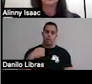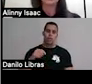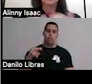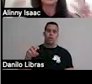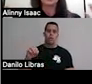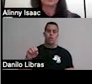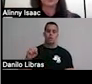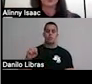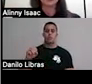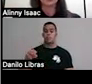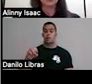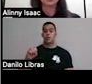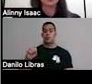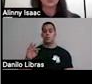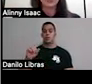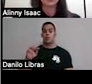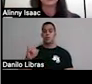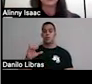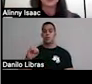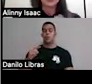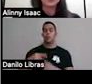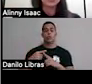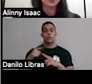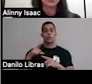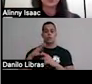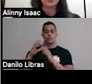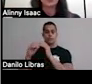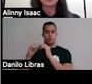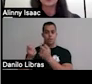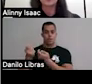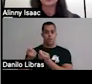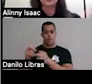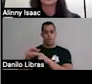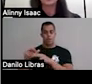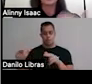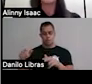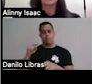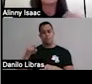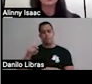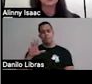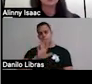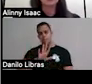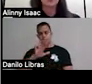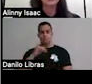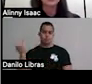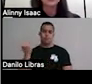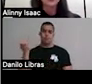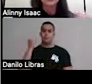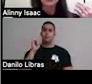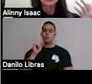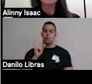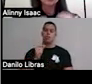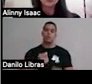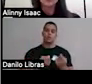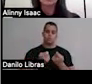ele regula uma série de funções no nosso cérebro. Esse sistema endocannabinoide ele é importante para regular a transmissão sináptica,